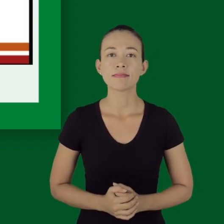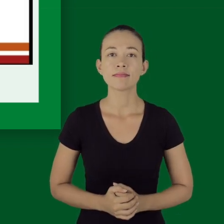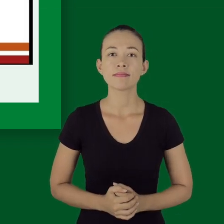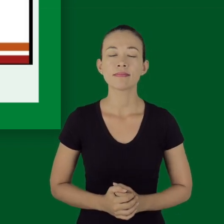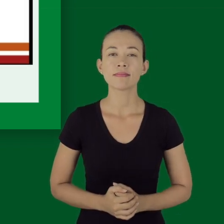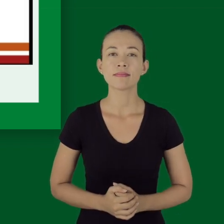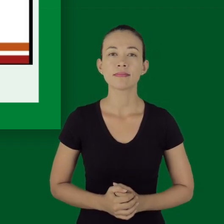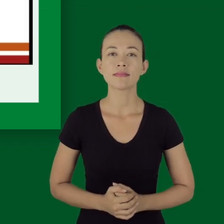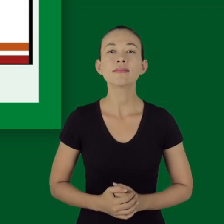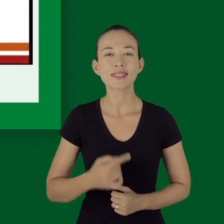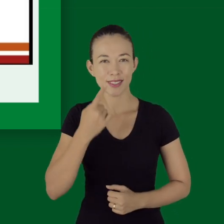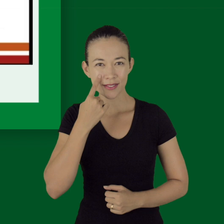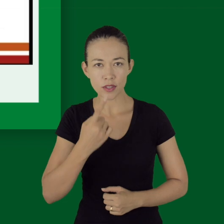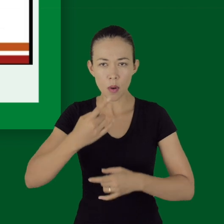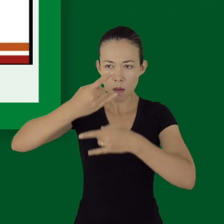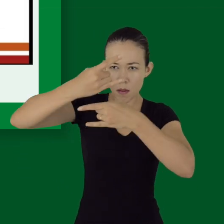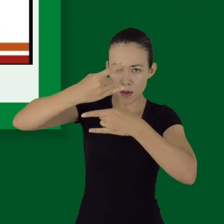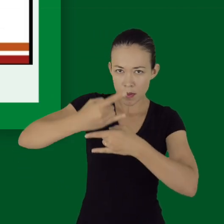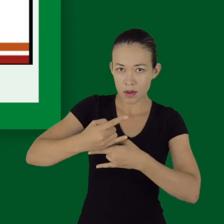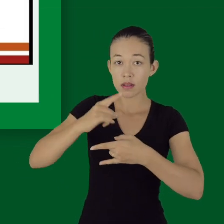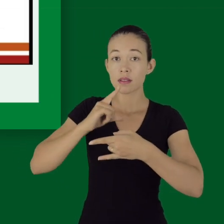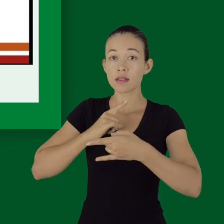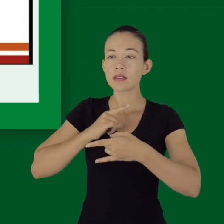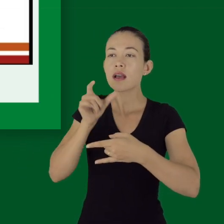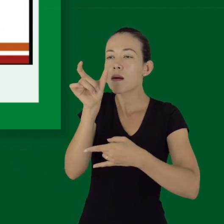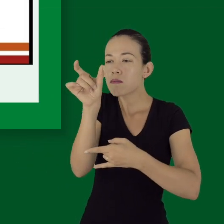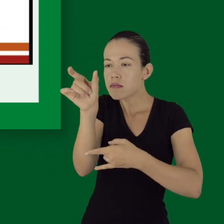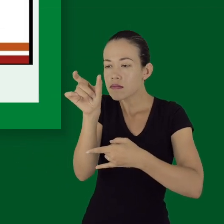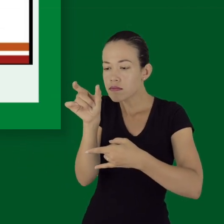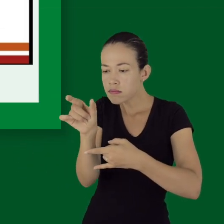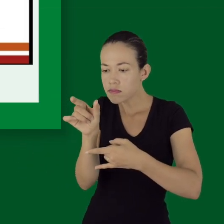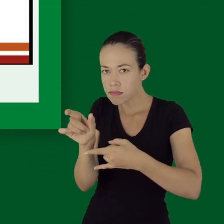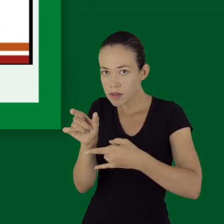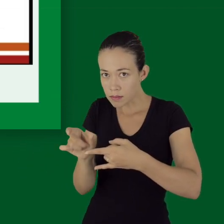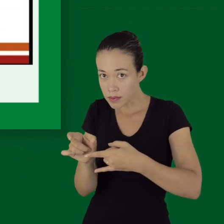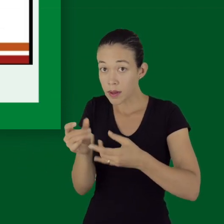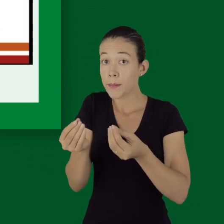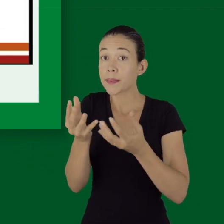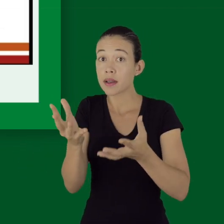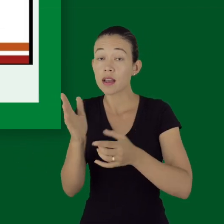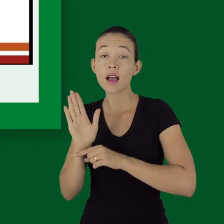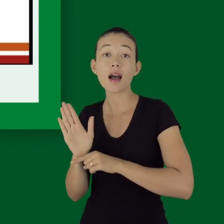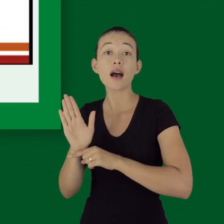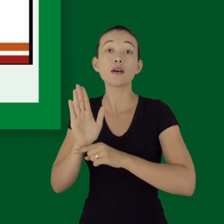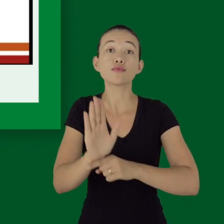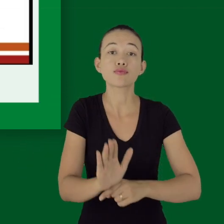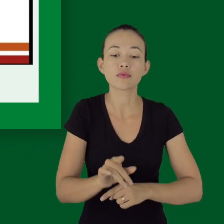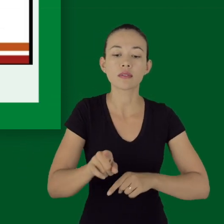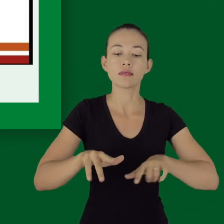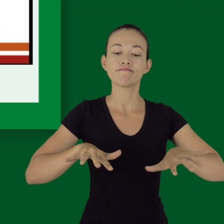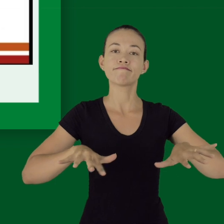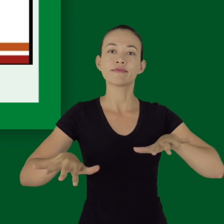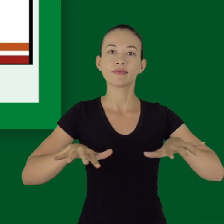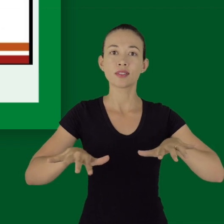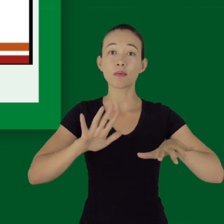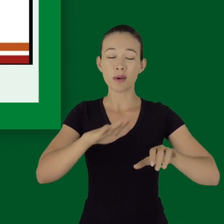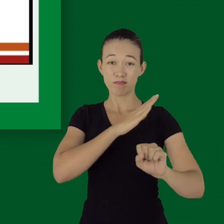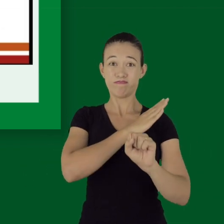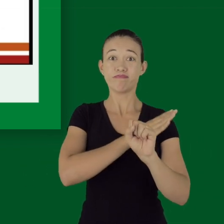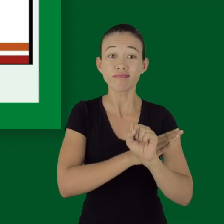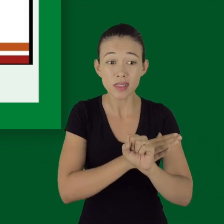trazer mobilidade, tudo pode estar lesionado nessa do trauma, né? Então, nós identificamos os miótomos, que são